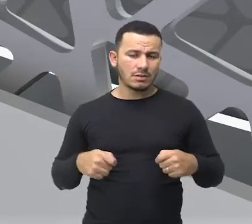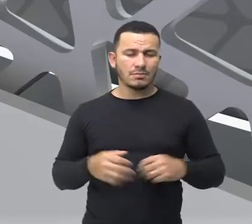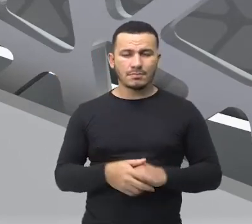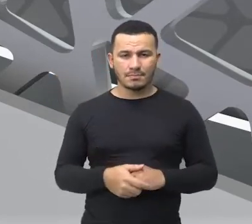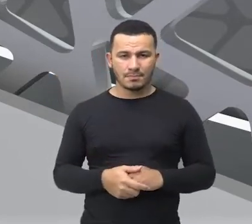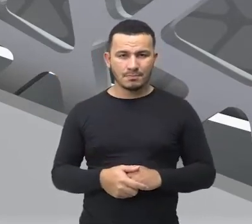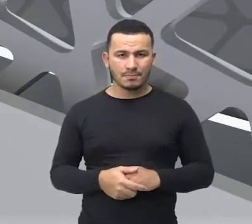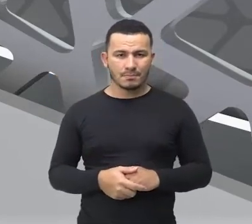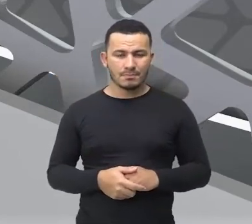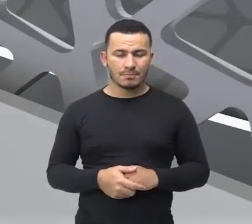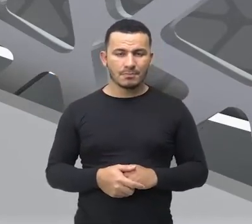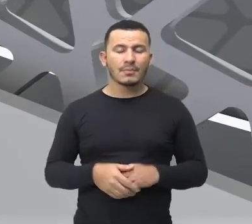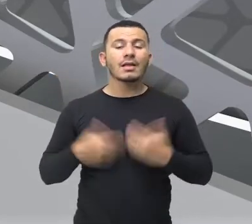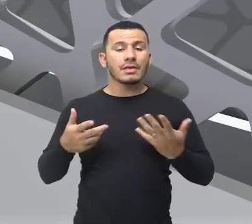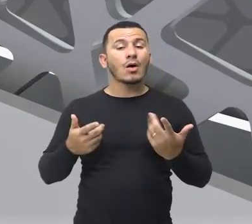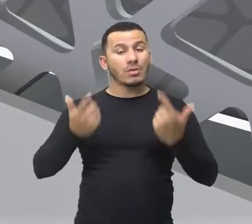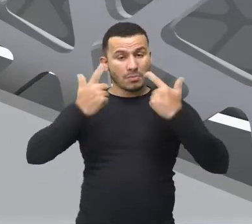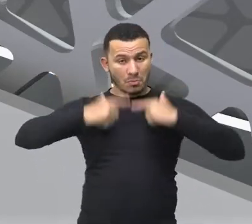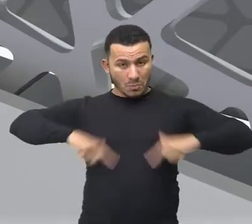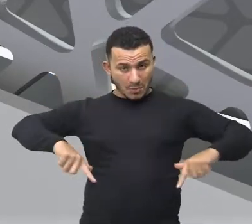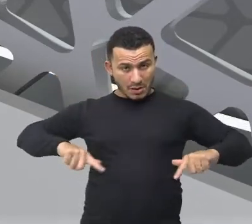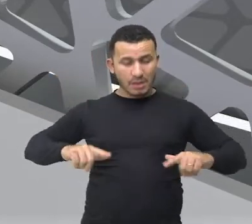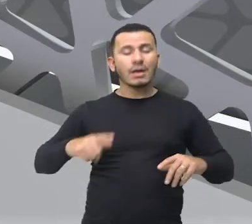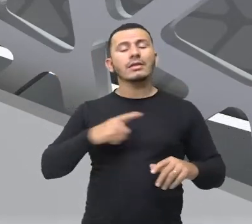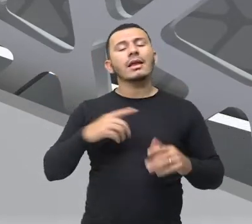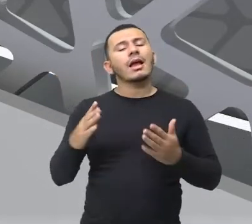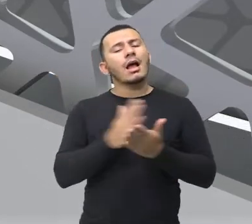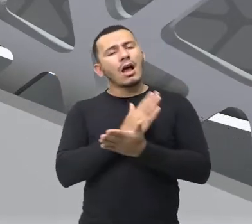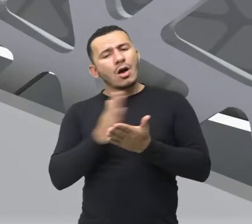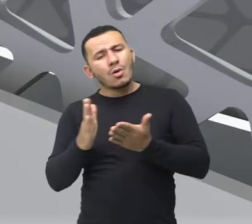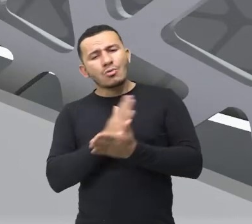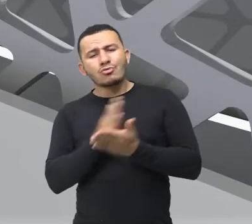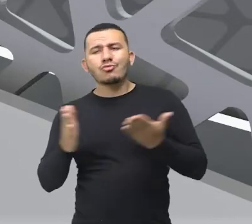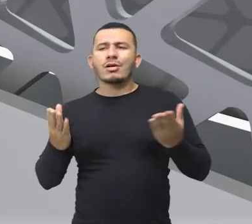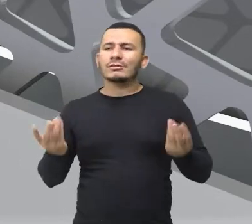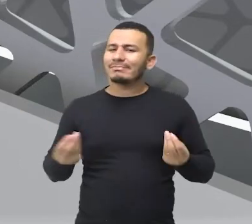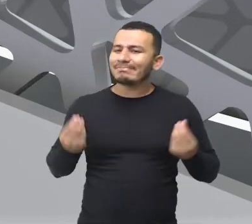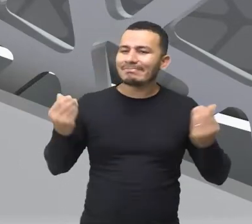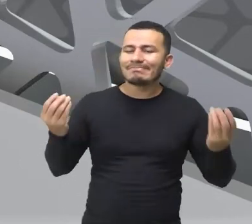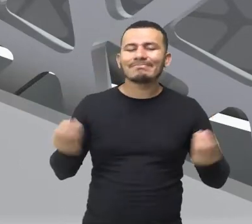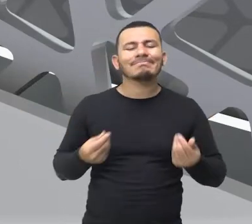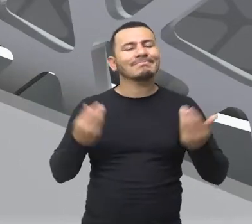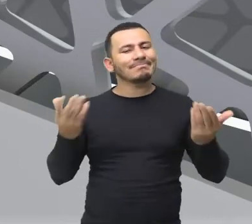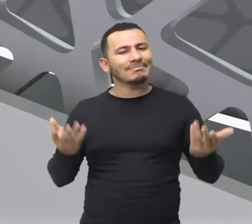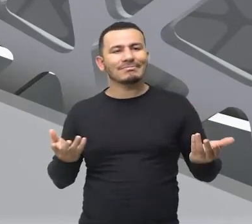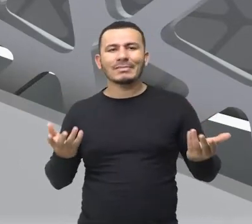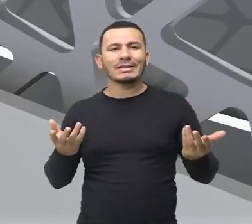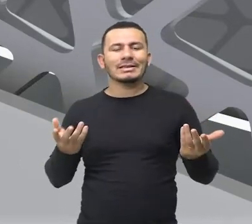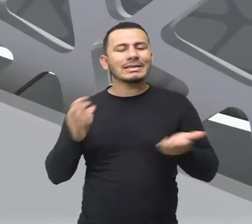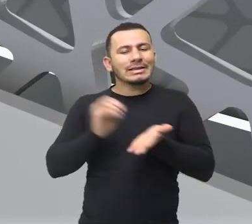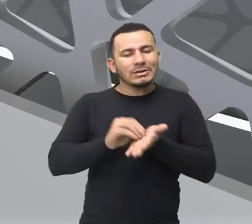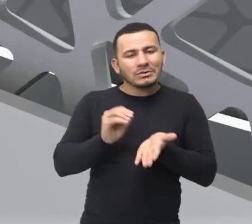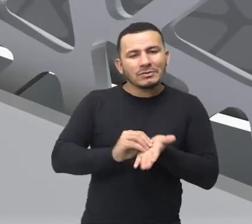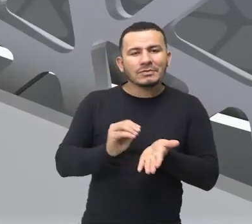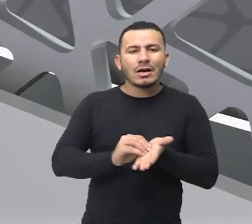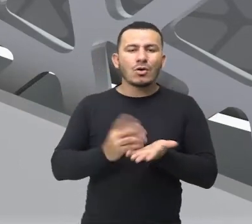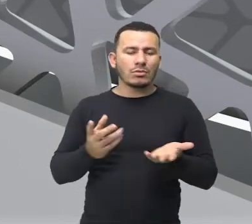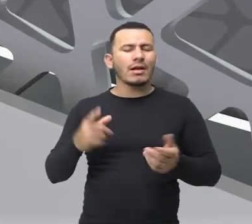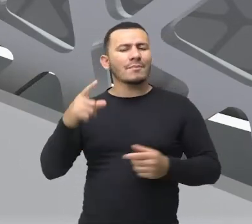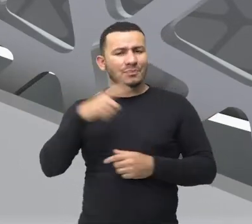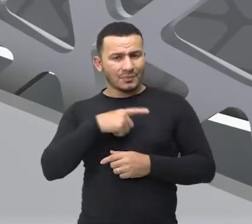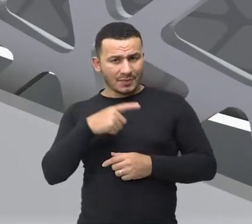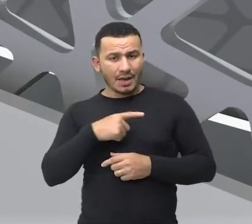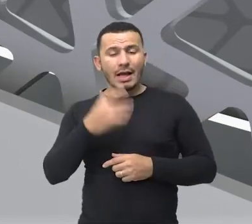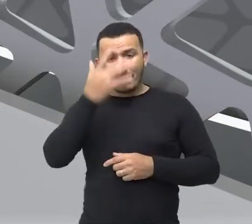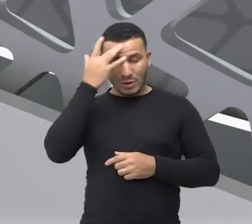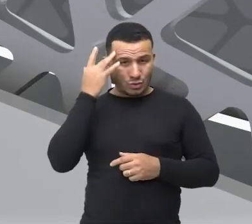ok? Porém, essa imparcialidade, muitas vezes, ela acaba não acontecendo. Em algum momento,